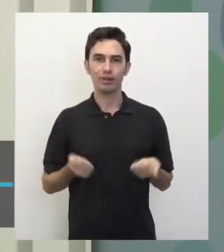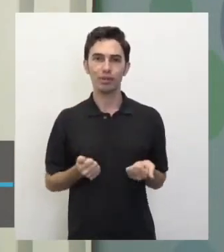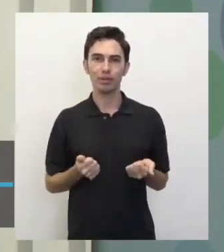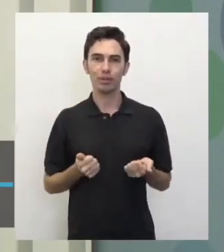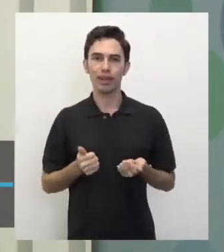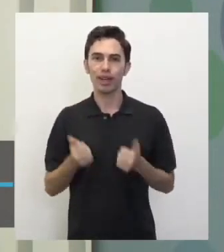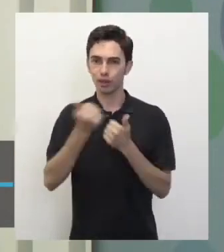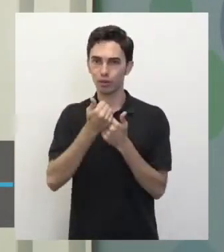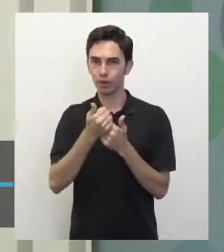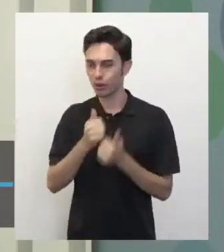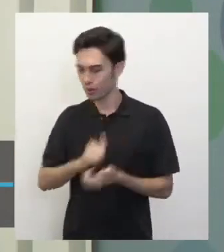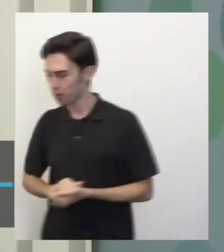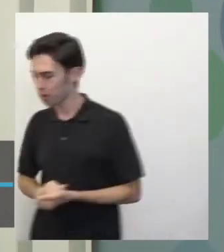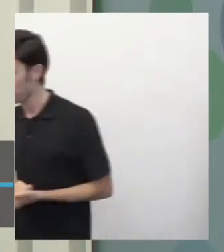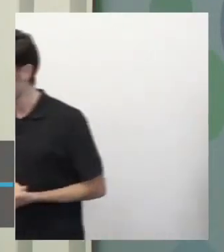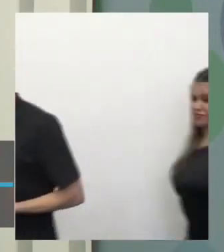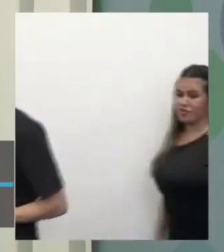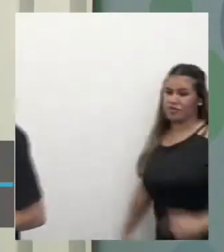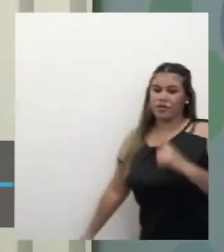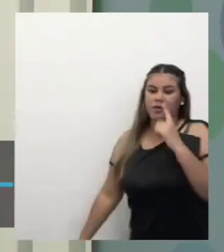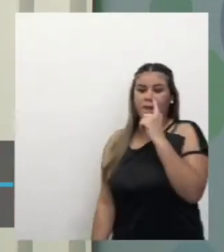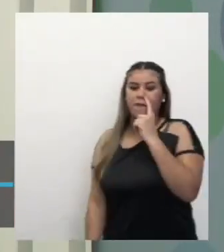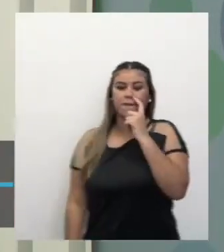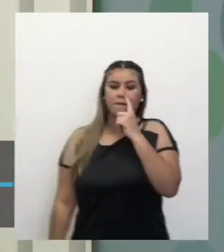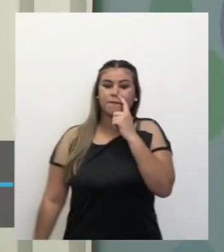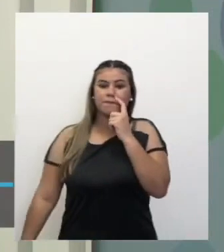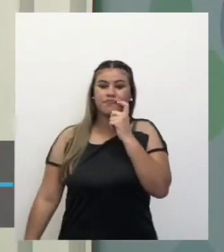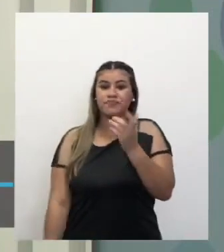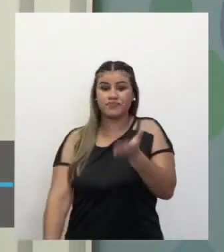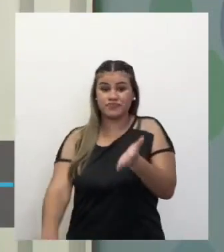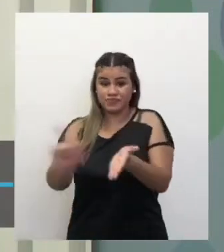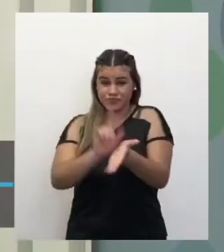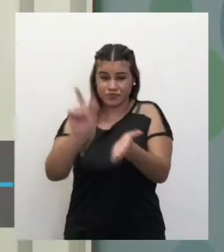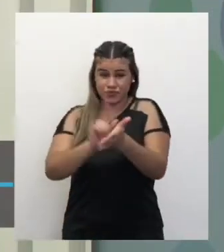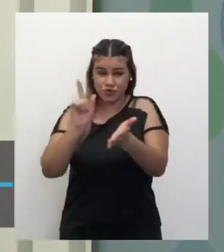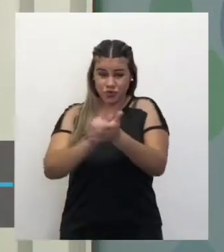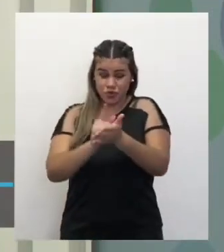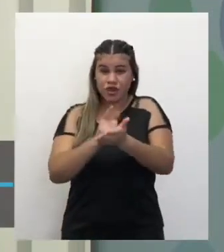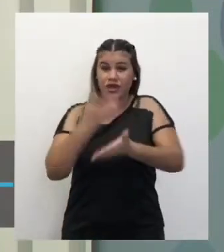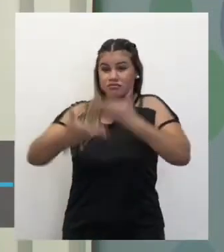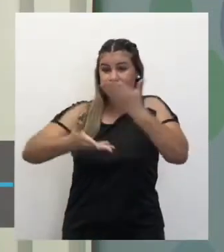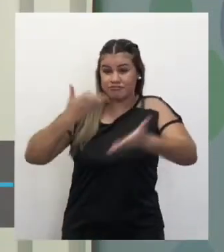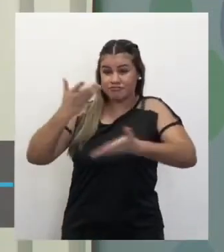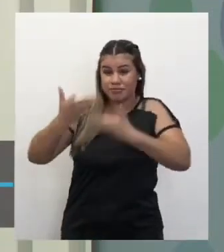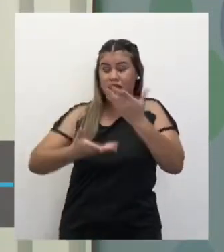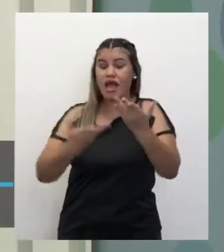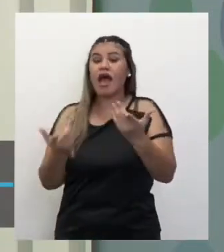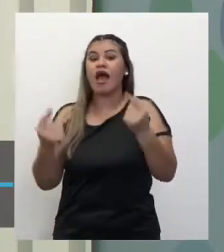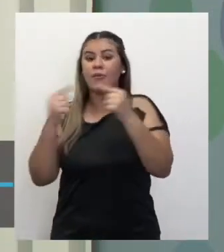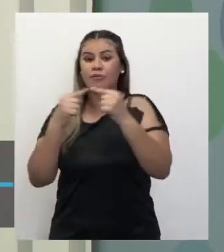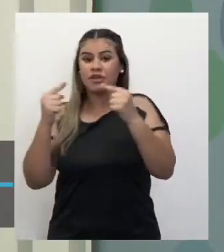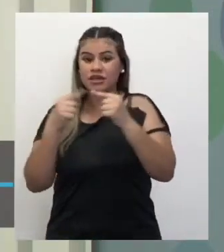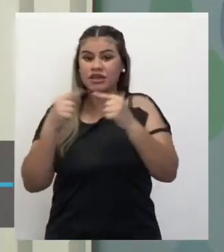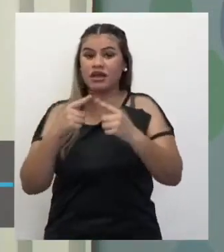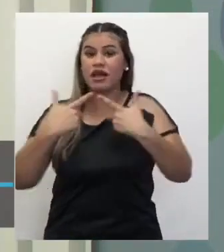todos os caminhos, de todos os discursos, desde que o tratamento seja literário. Foi o que eu falei, linguagem conotativa. Então, professora, diga. Vou furar